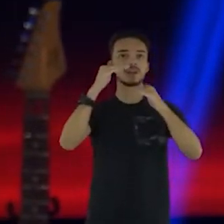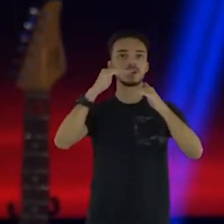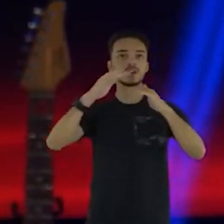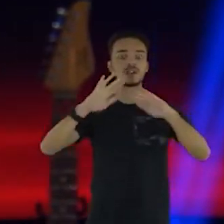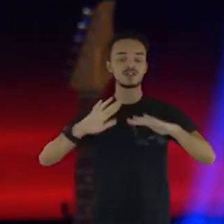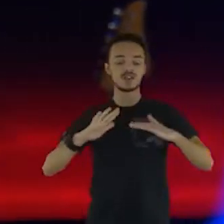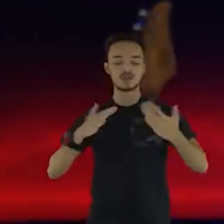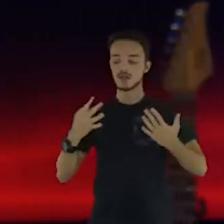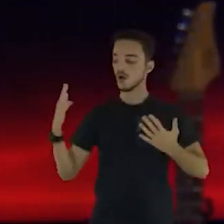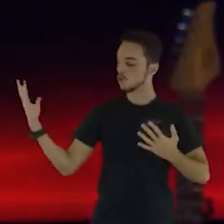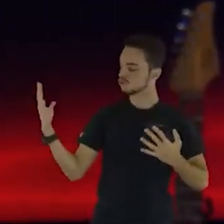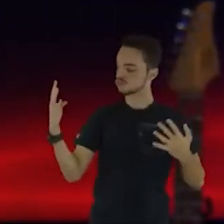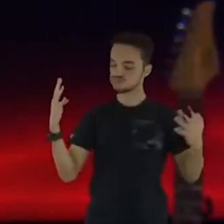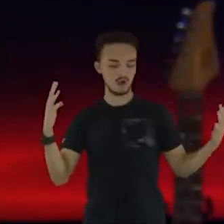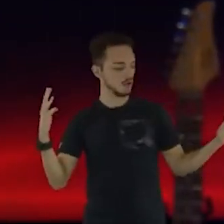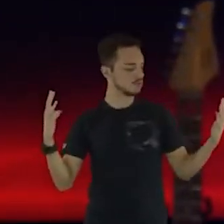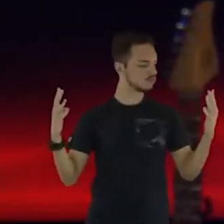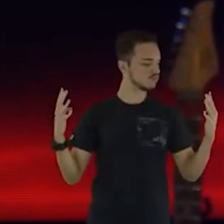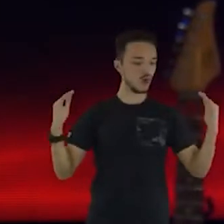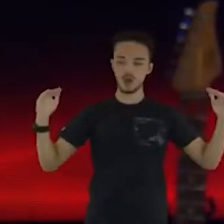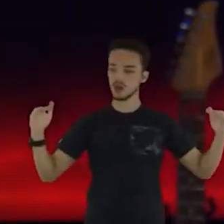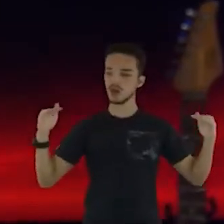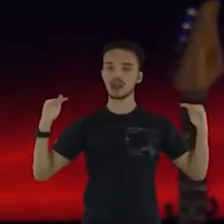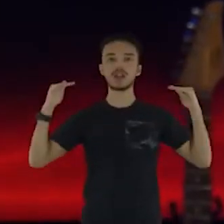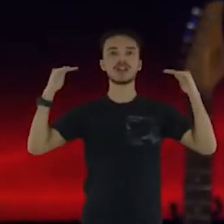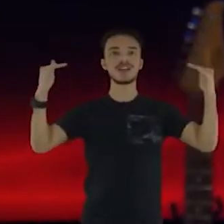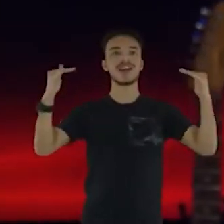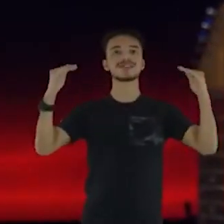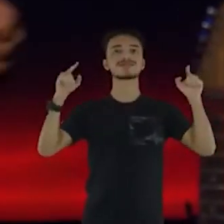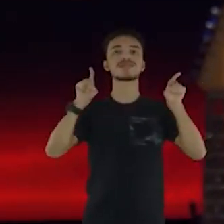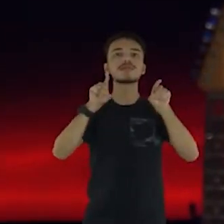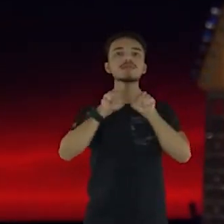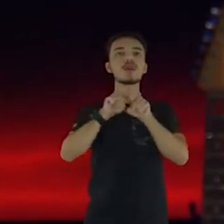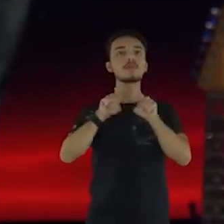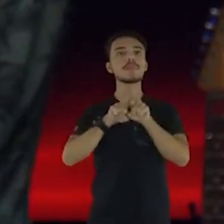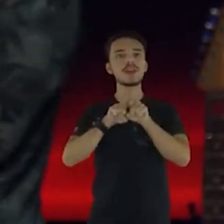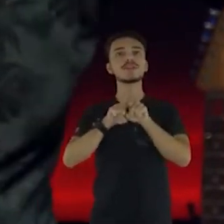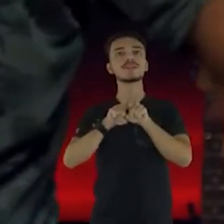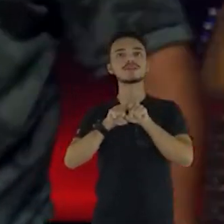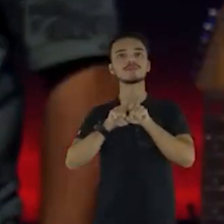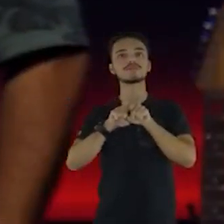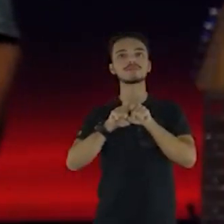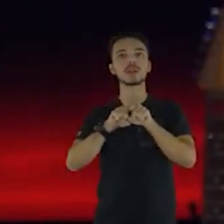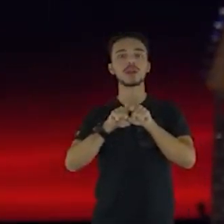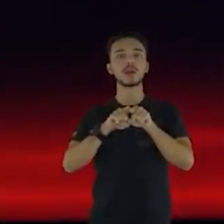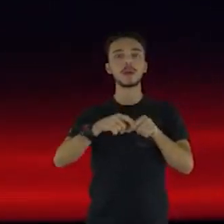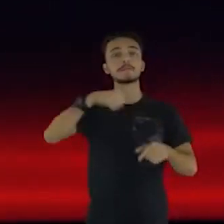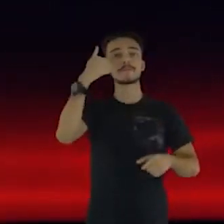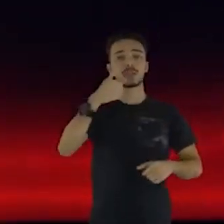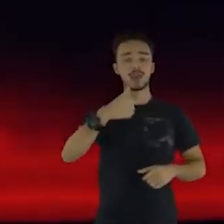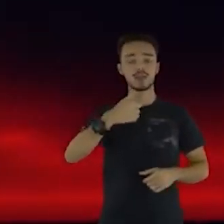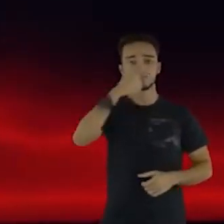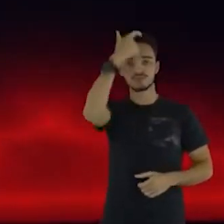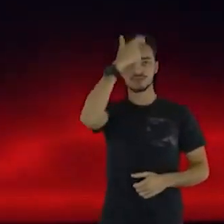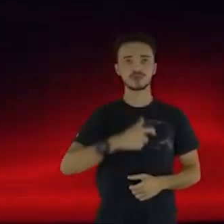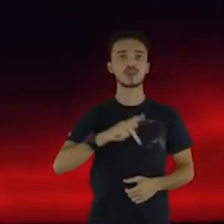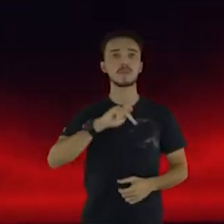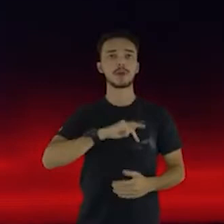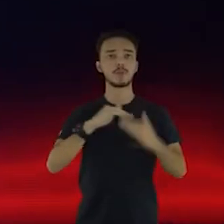crescer junto com a gente. Primeiro você vai crescer, depois vai crescer as suas finanças, depois vai